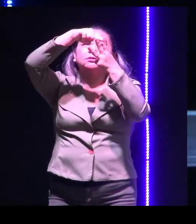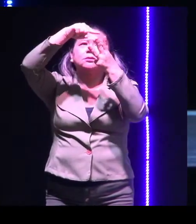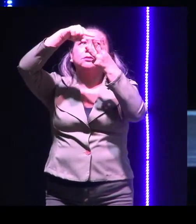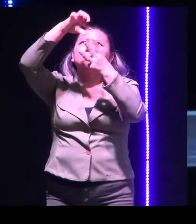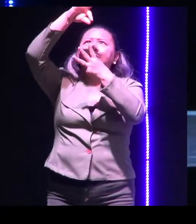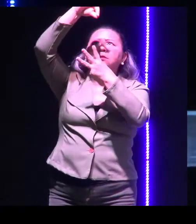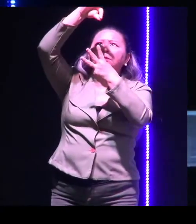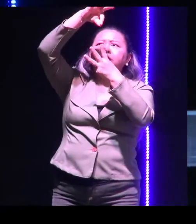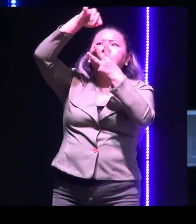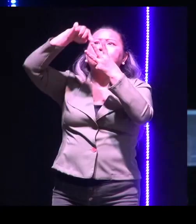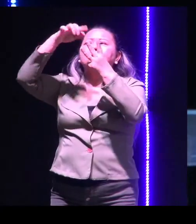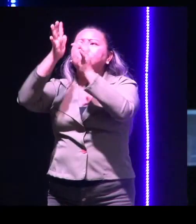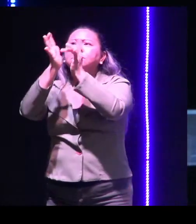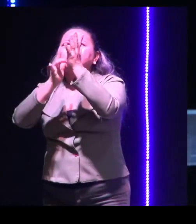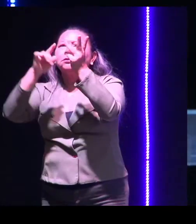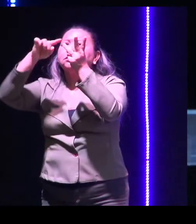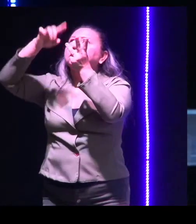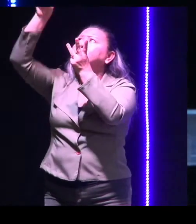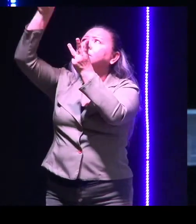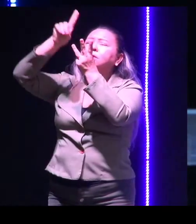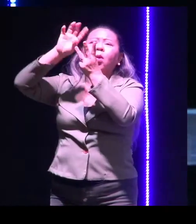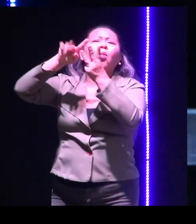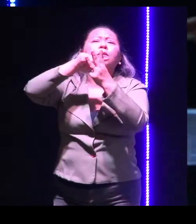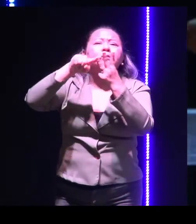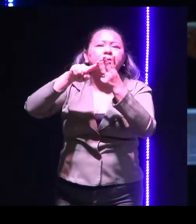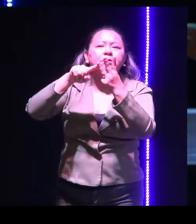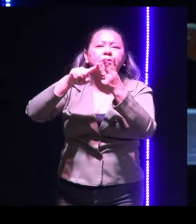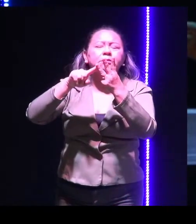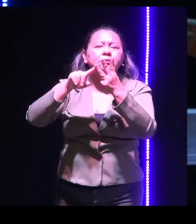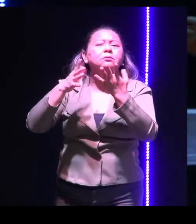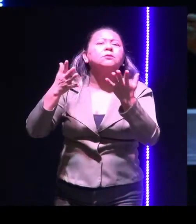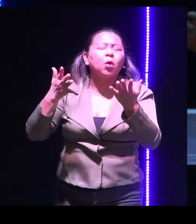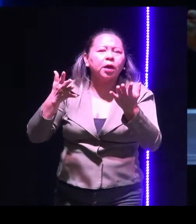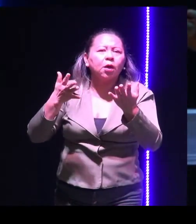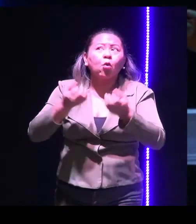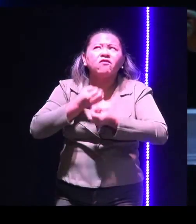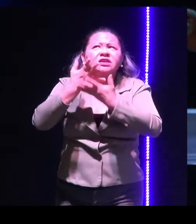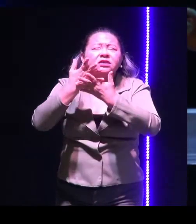três? A, B ou C? Nenhum.